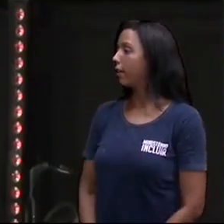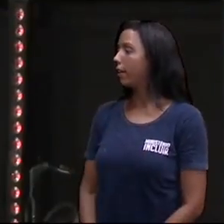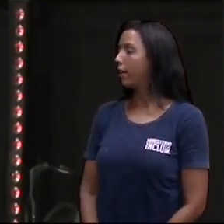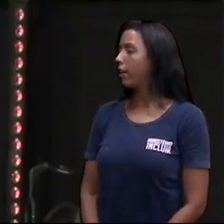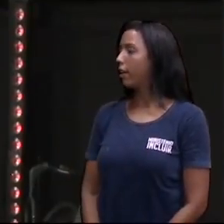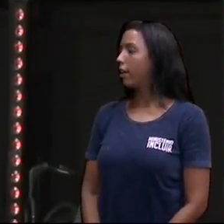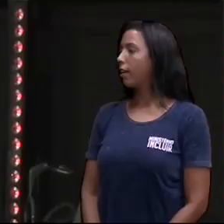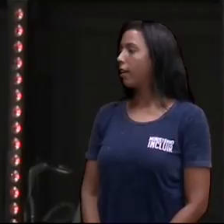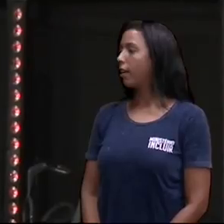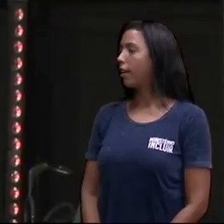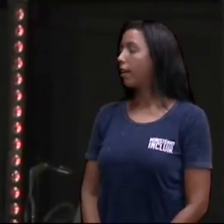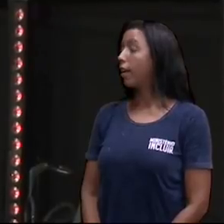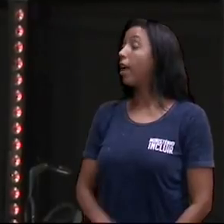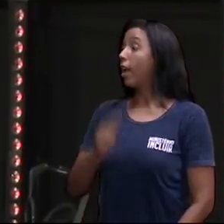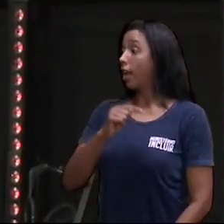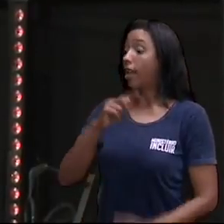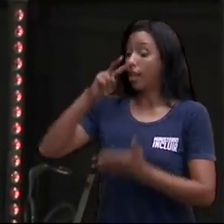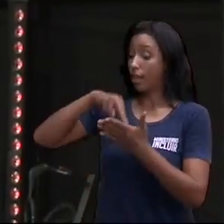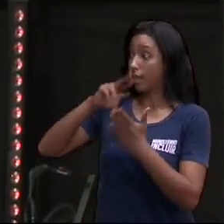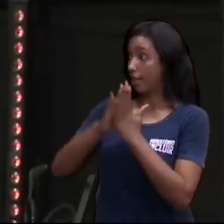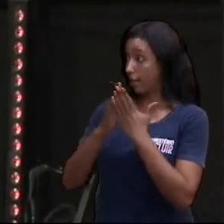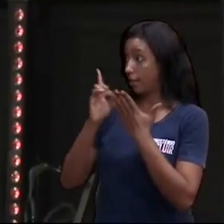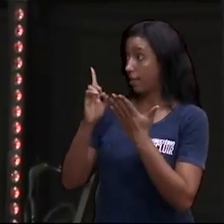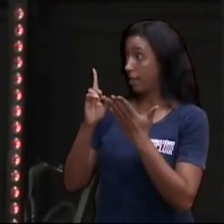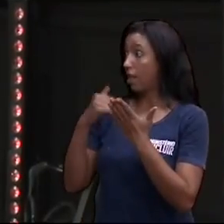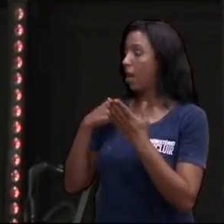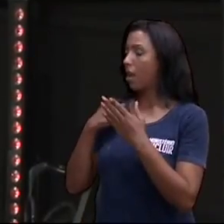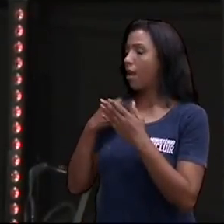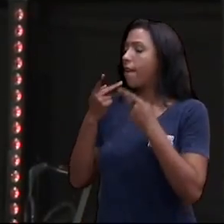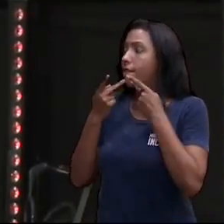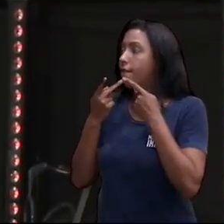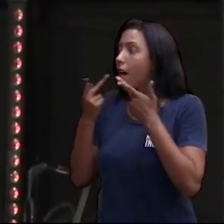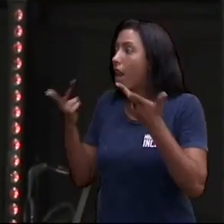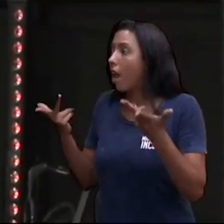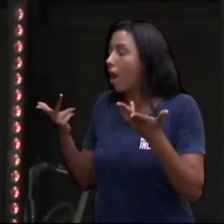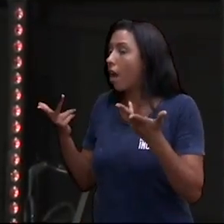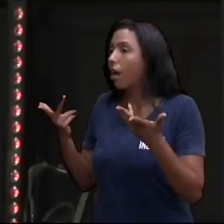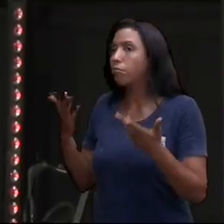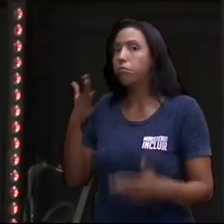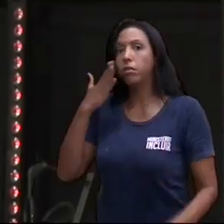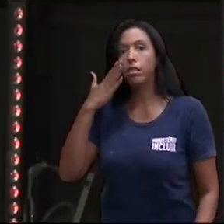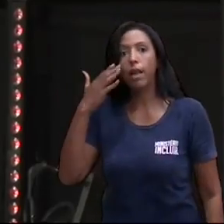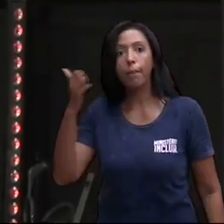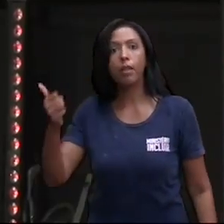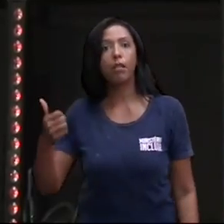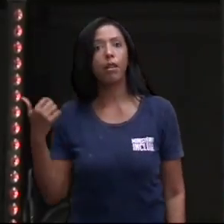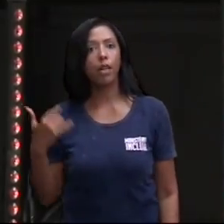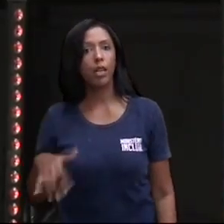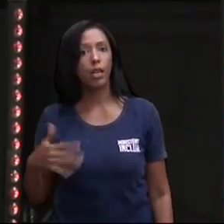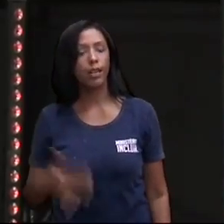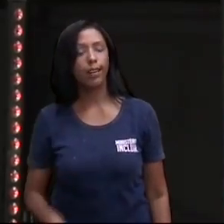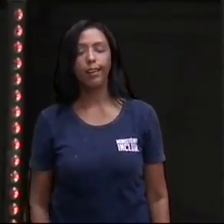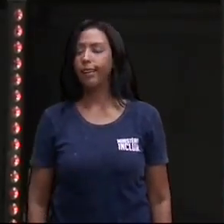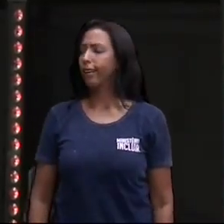e ele Dinha e passou quando ele acabava de ler que ele abrir a boca planta sabedoria Passou